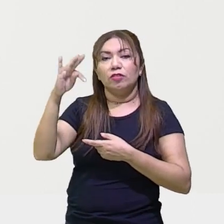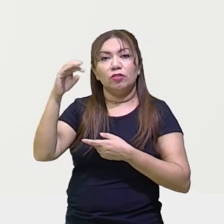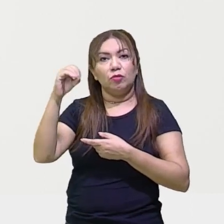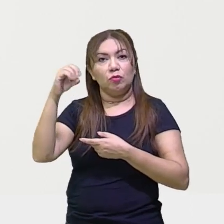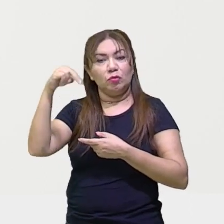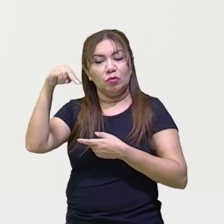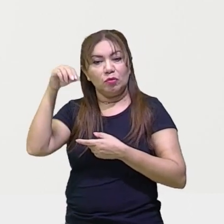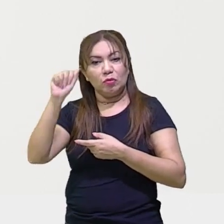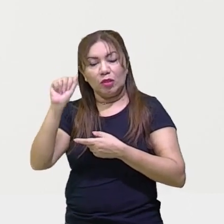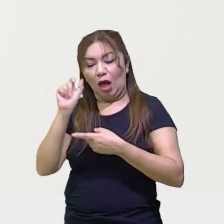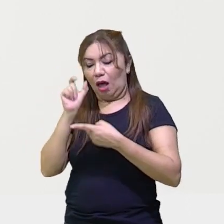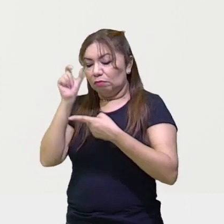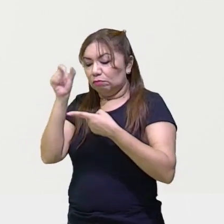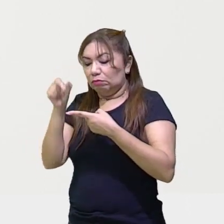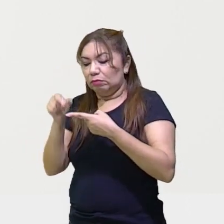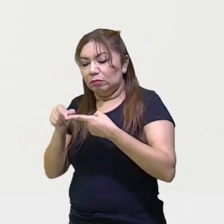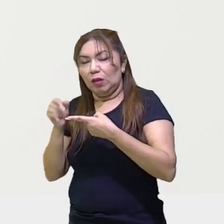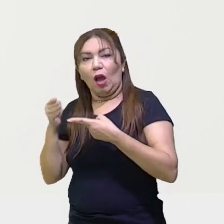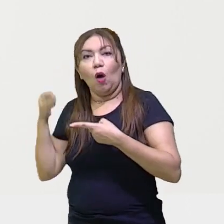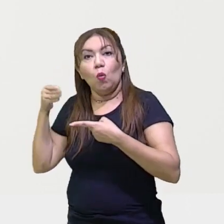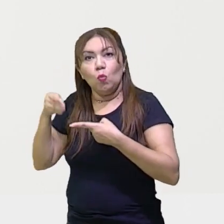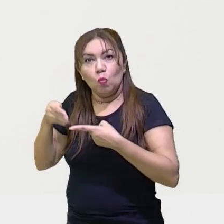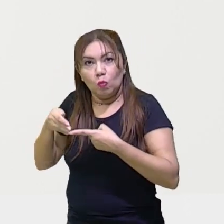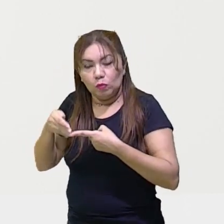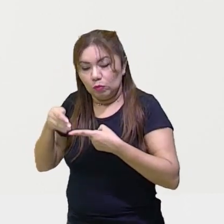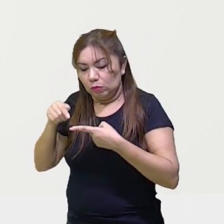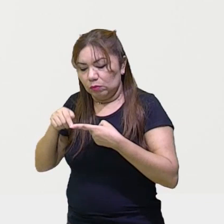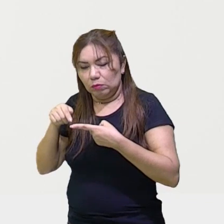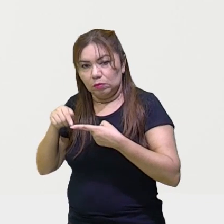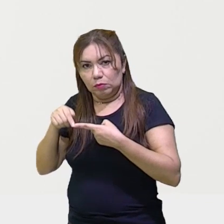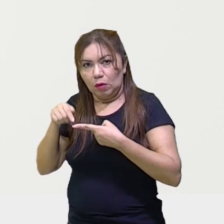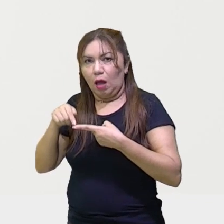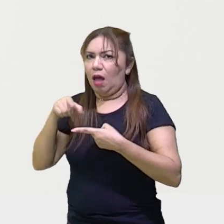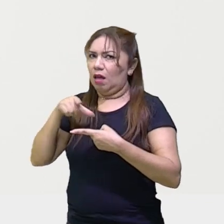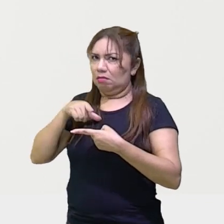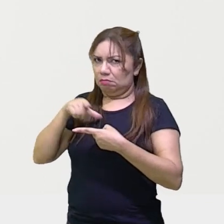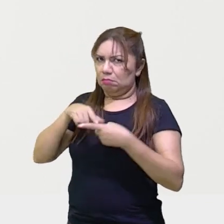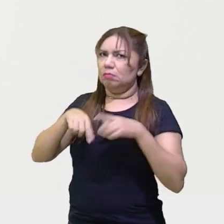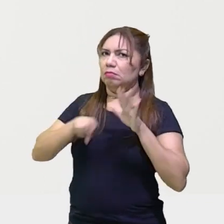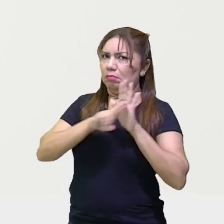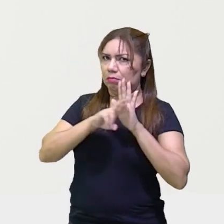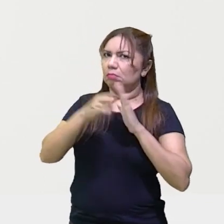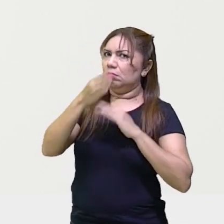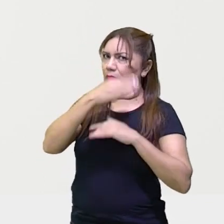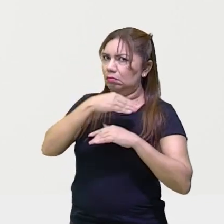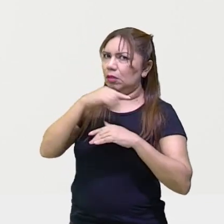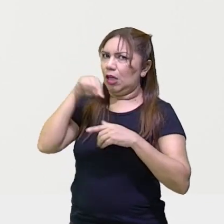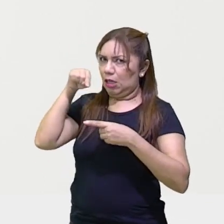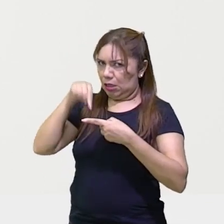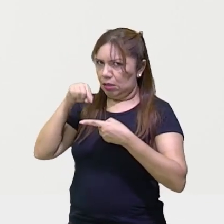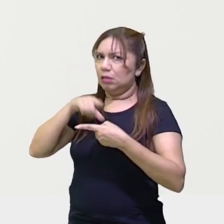mesma forma que a paroxítona tinha acentuação, tinha regra, esse aqui também tem.